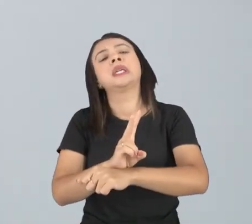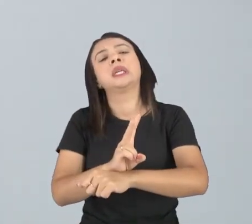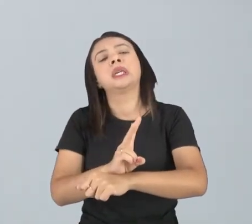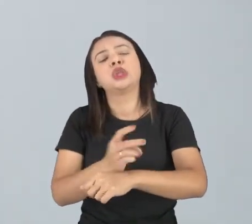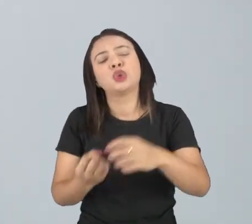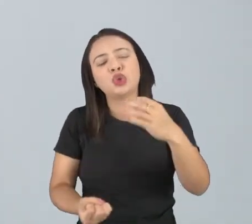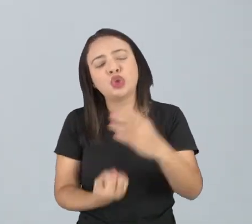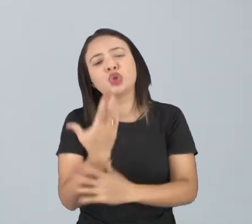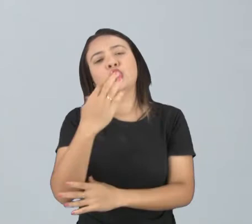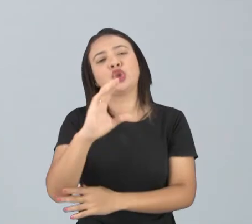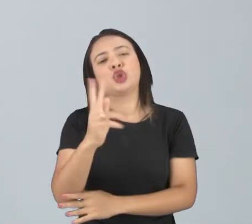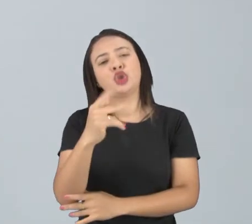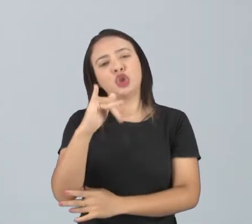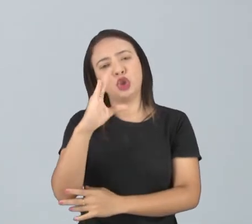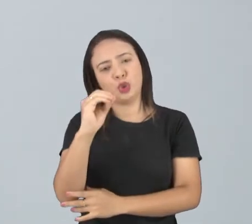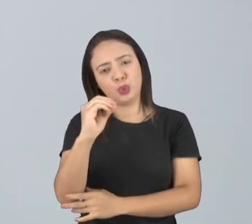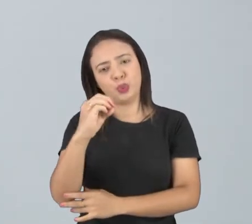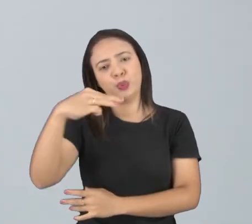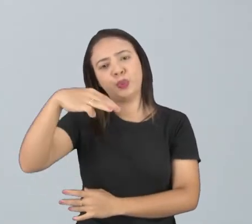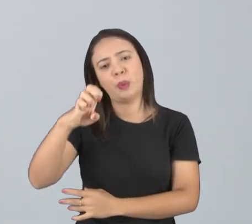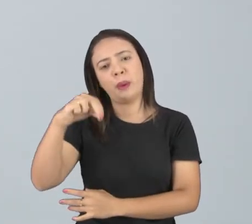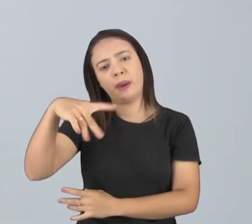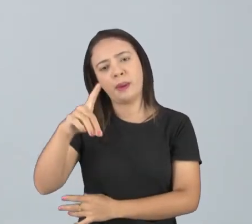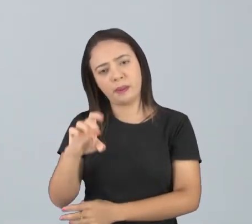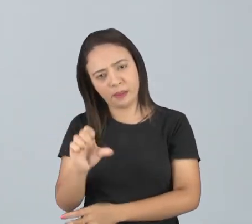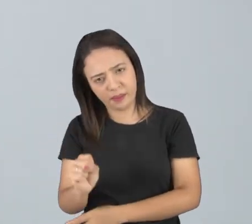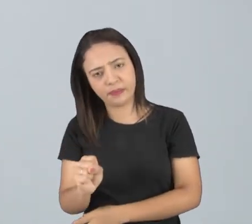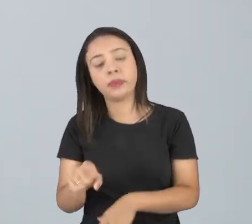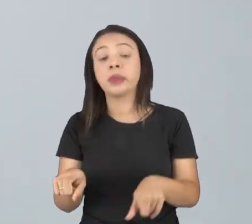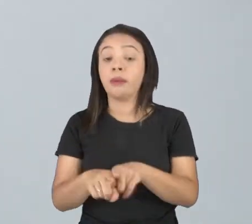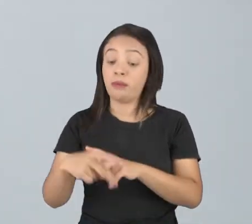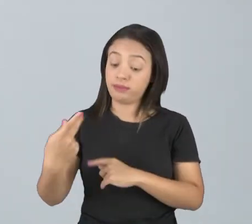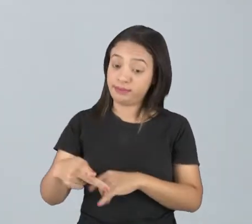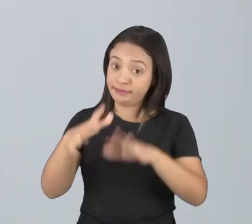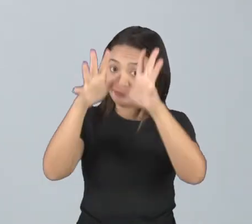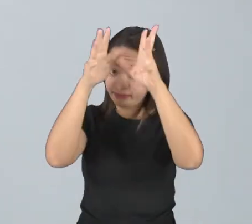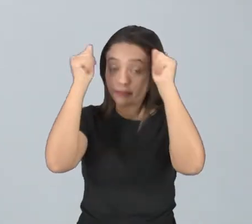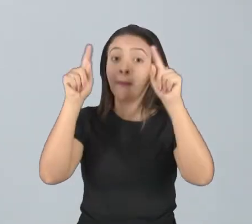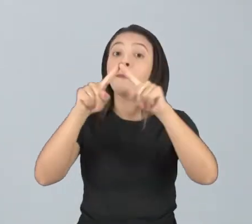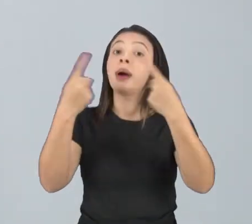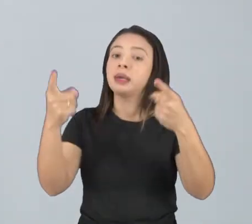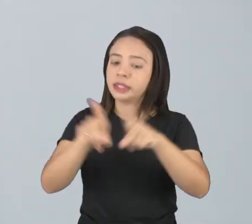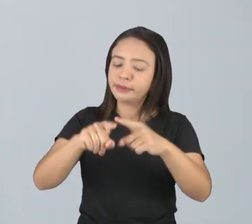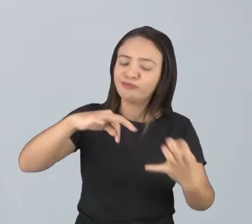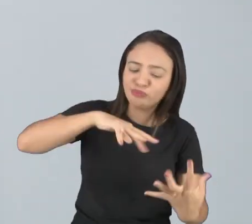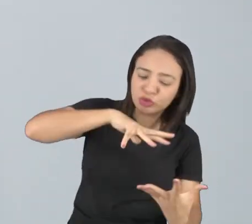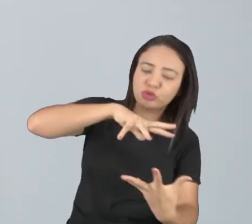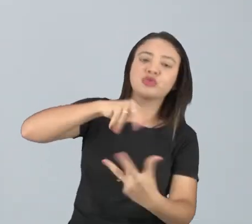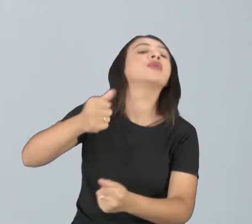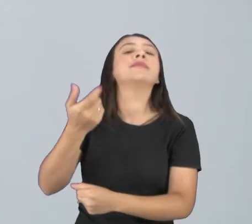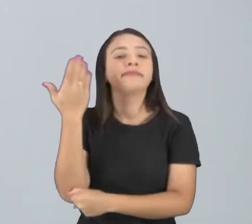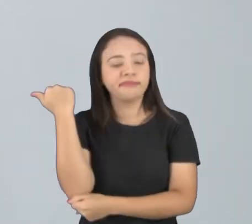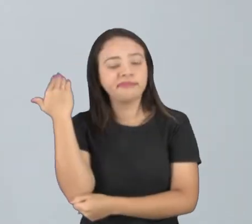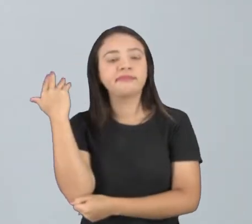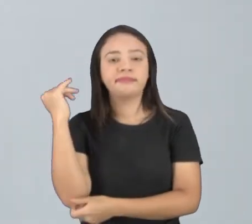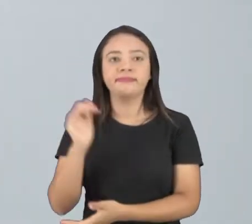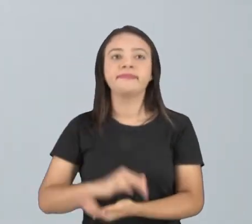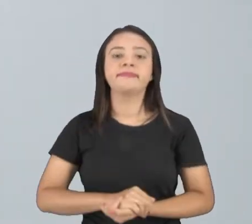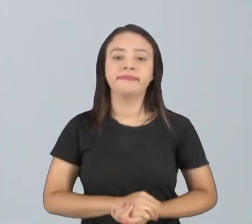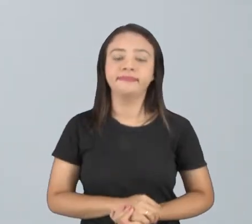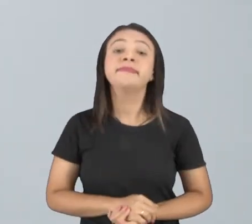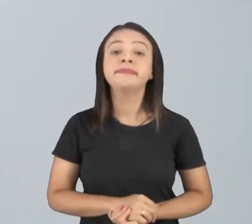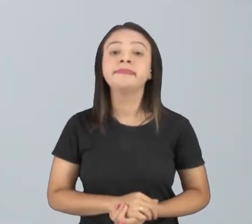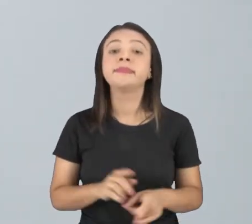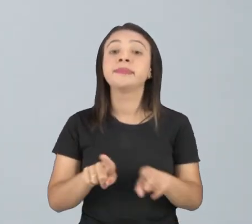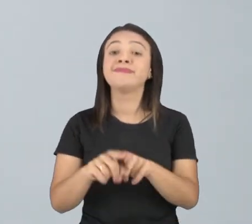de Chico Mendes, enfim. Isso falando aqui do nosso território, mas a nível global também é um movimento muito antigo. É